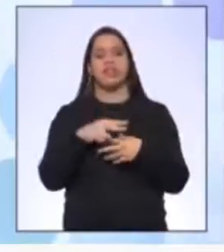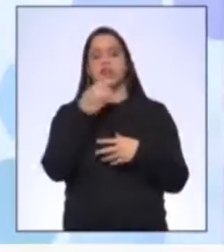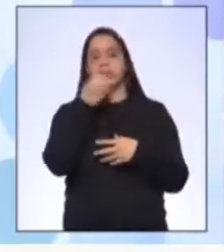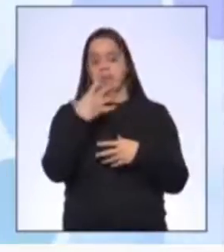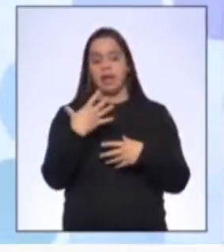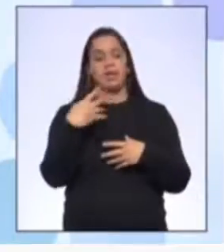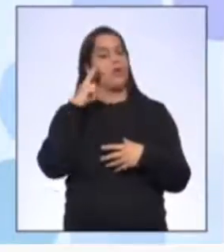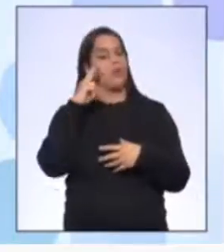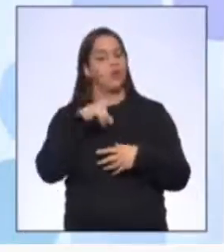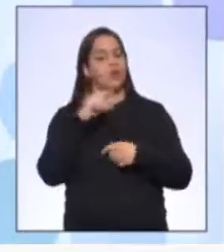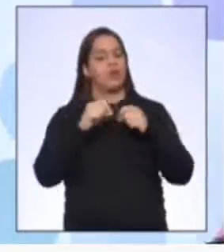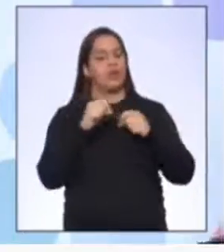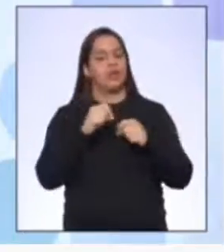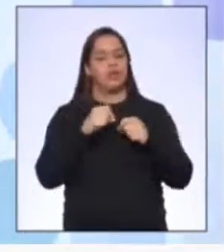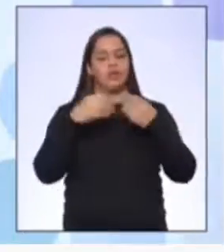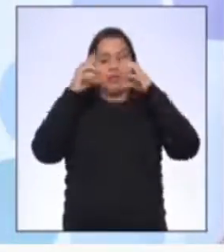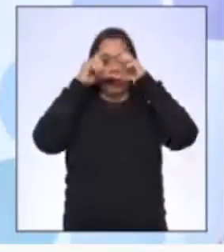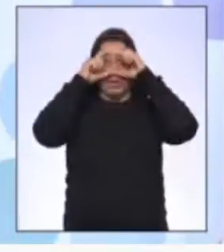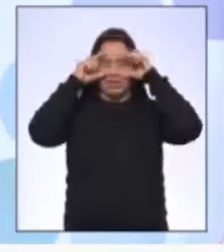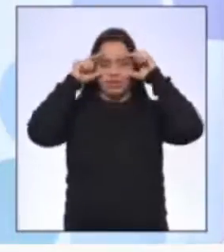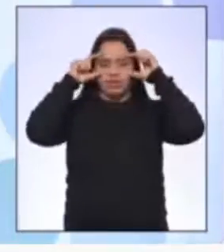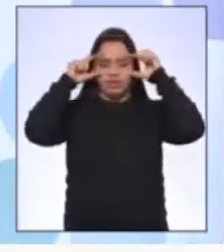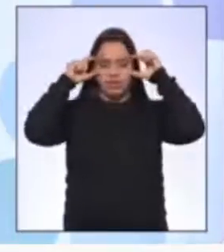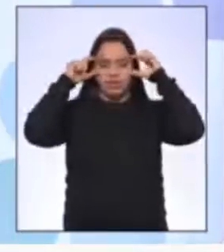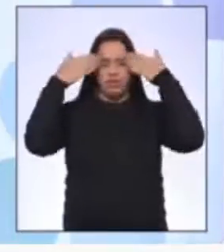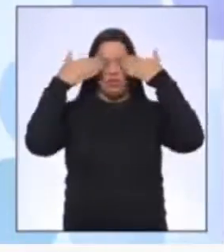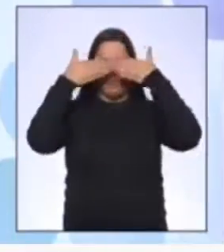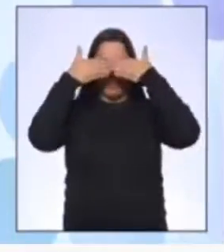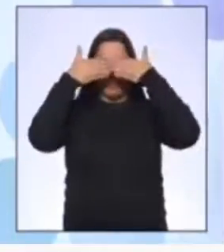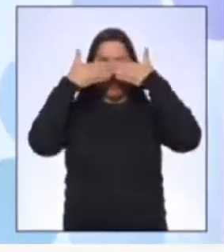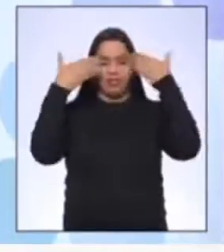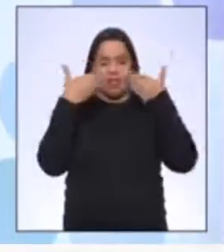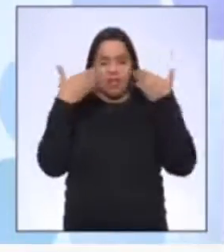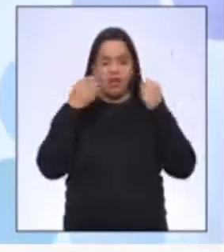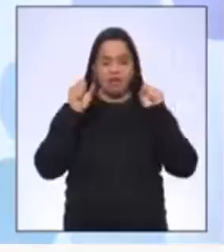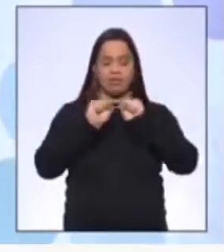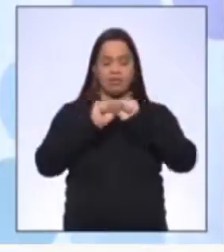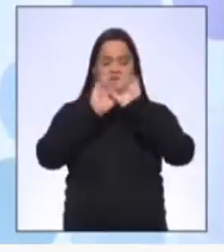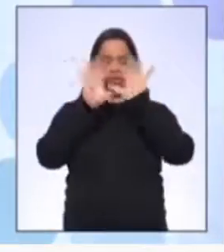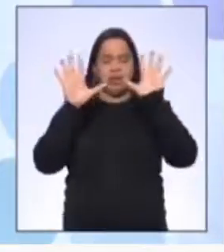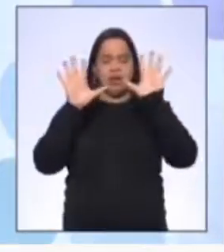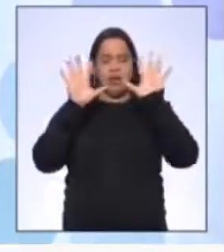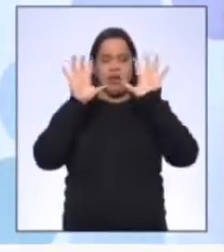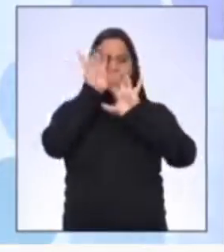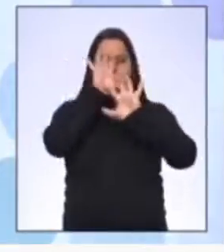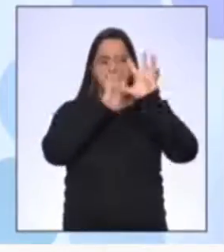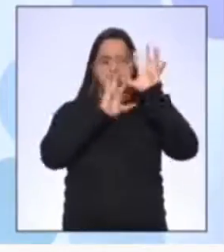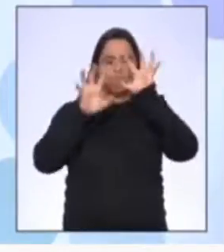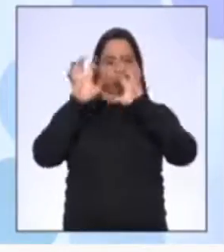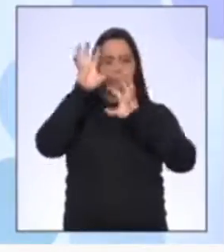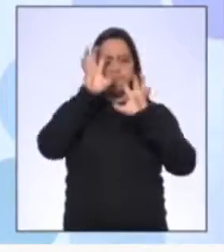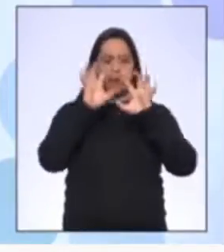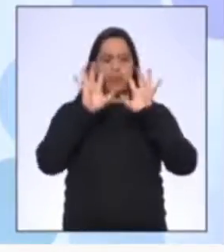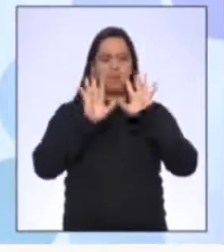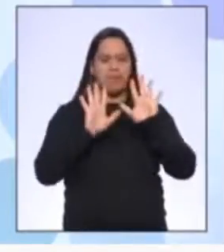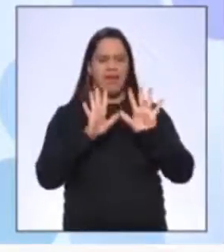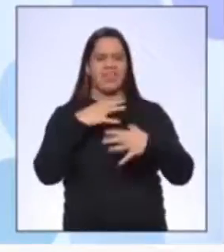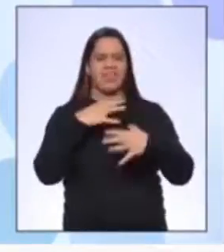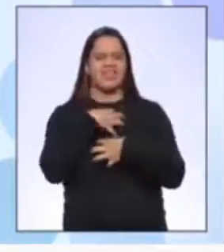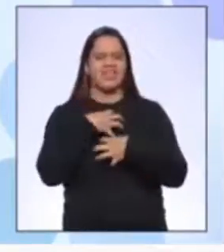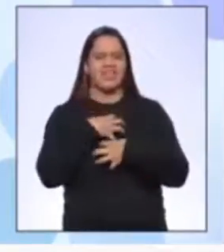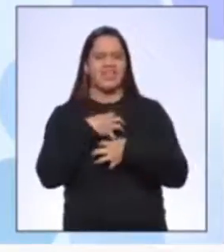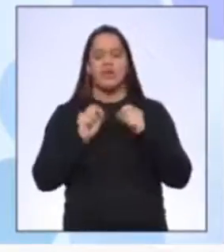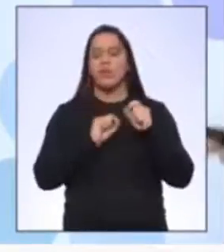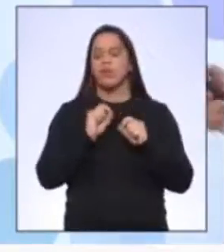então você fica muito tempo vendado e agora é só que ela já tem enxerga tudo embaçado mas mas a principal sensação é